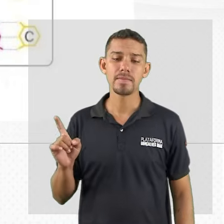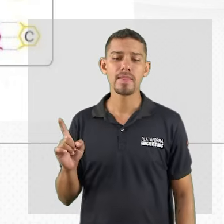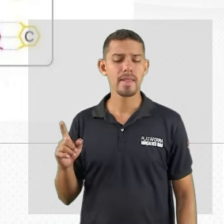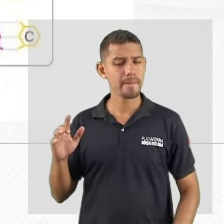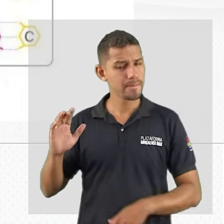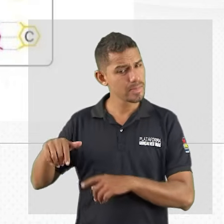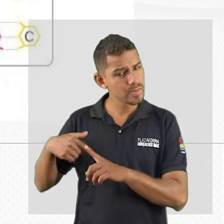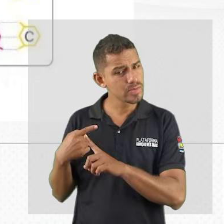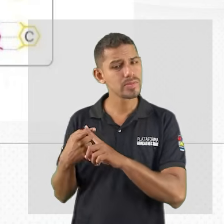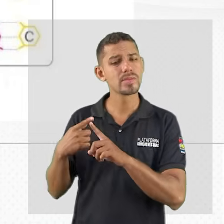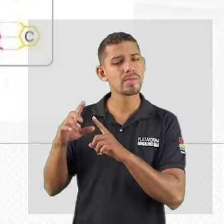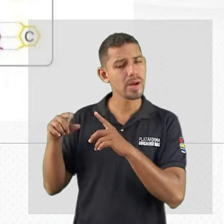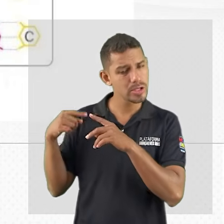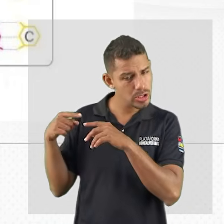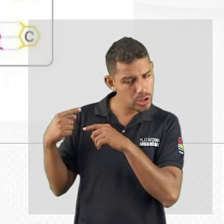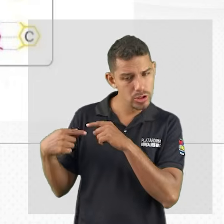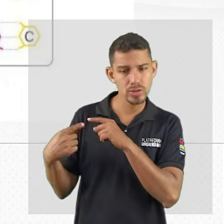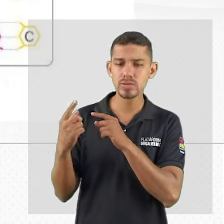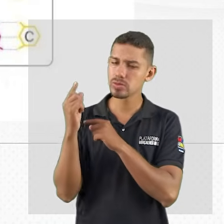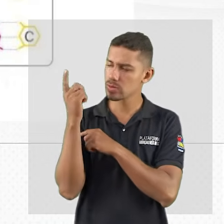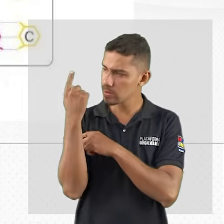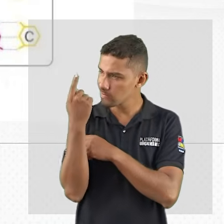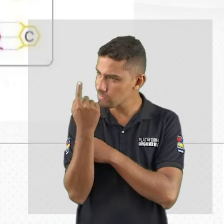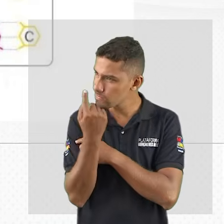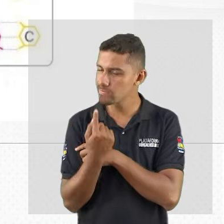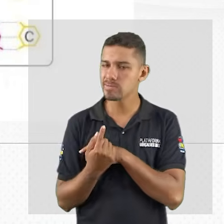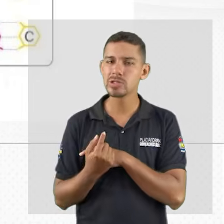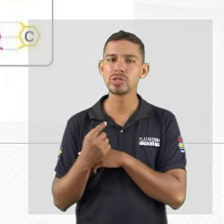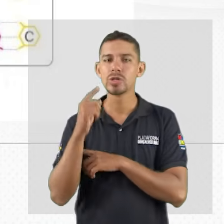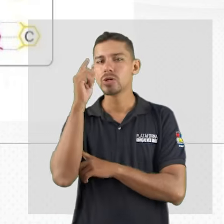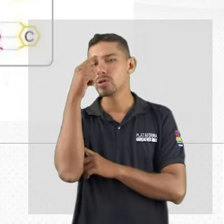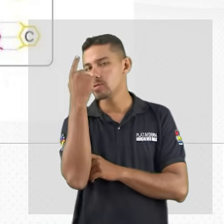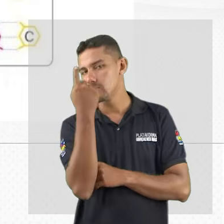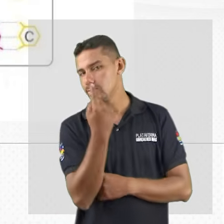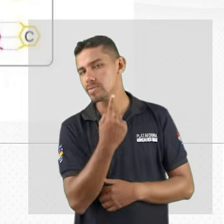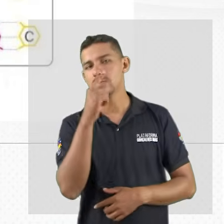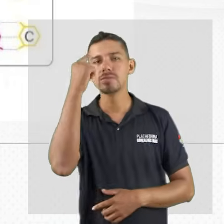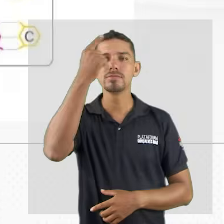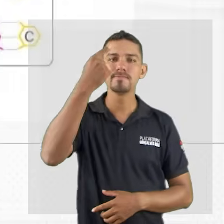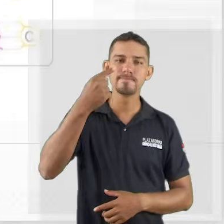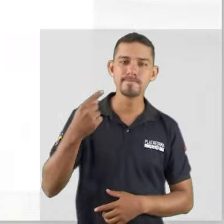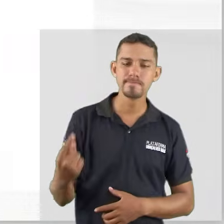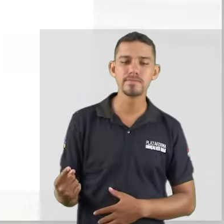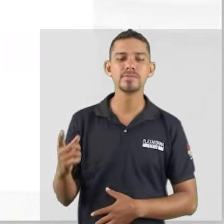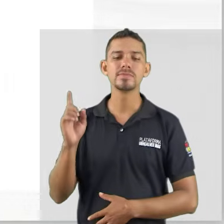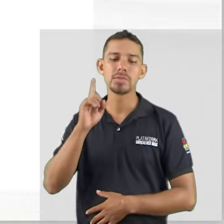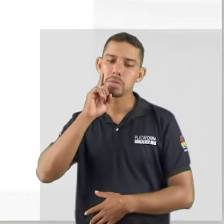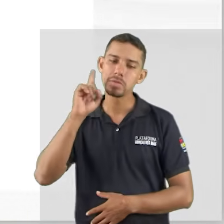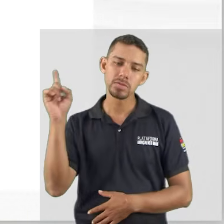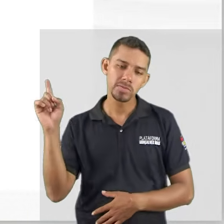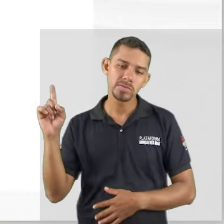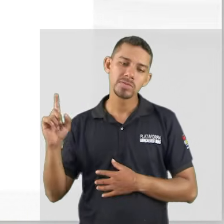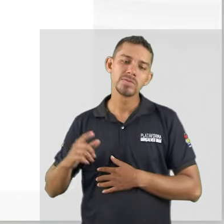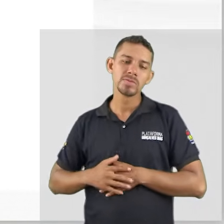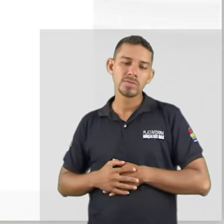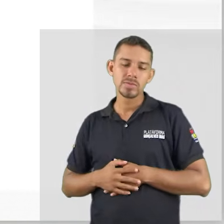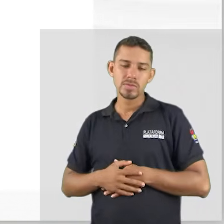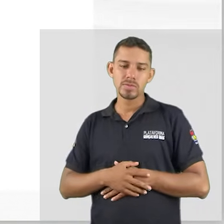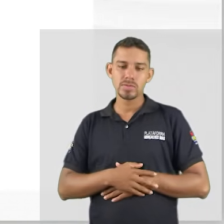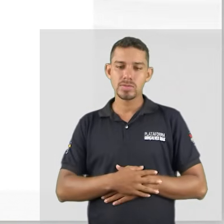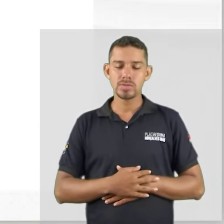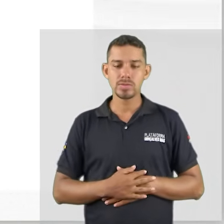vez mais enrolado, mais enrolado, mais enrolado, então ele forma o que a gente chama de cromossomo, como vocês podem ver aí na figura,